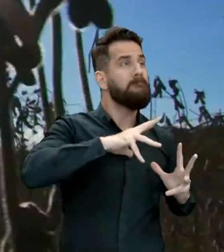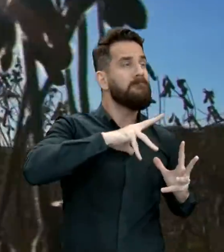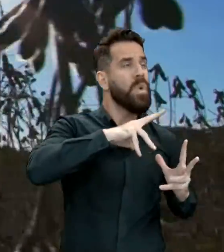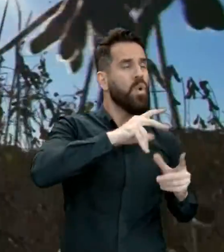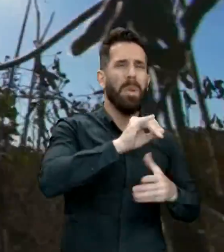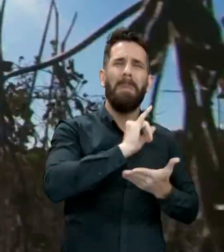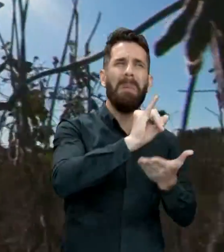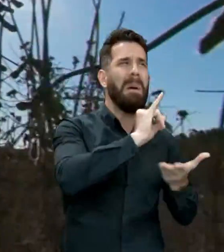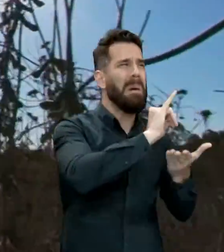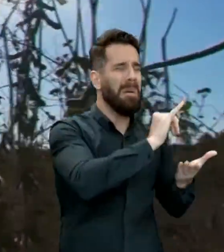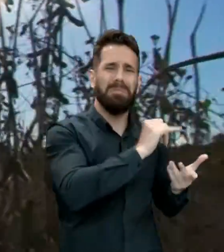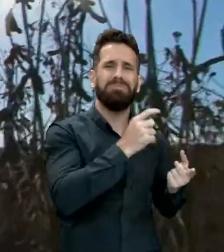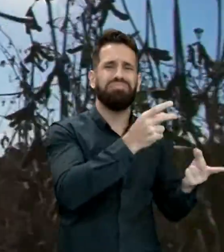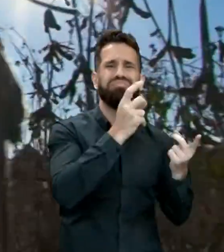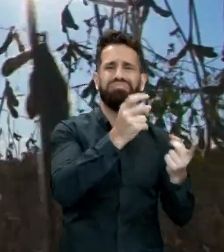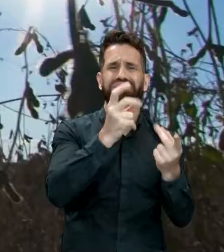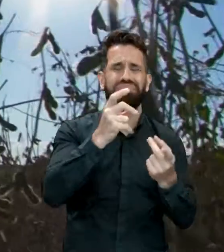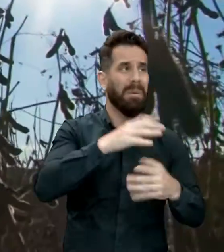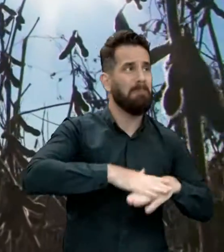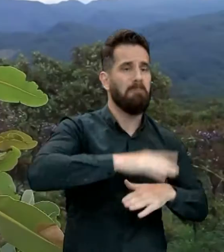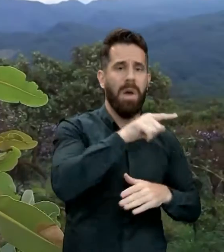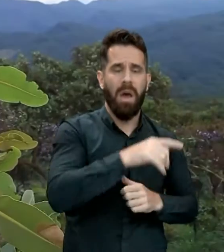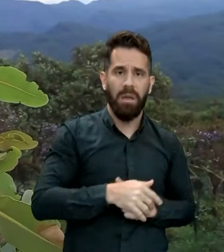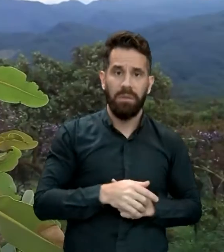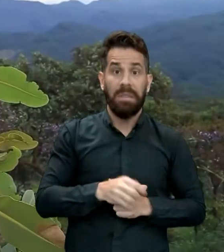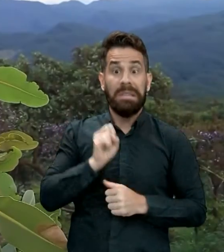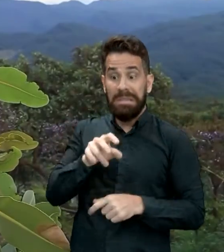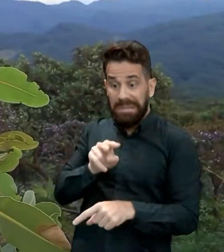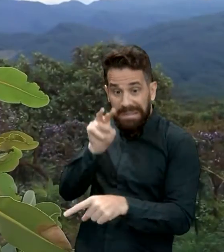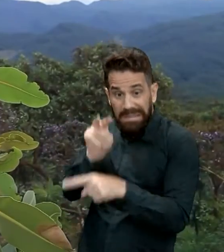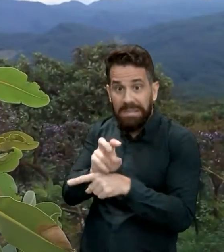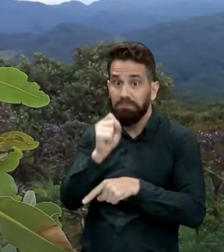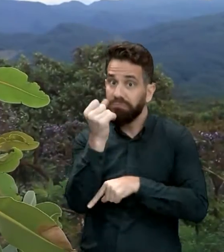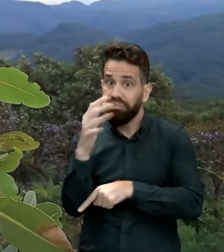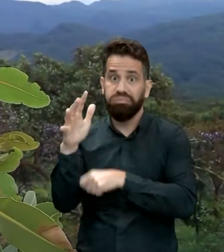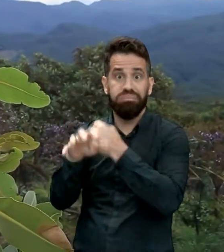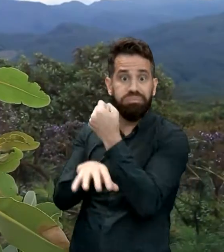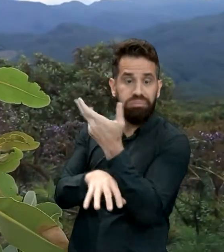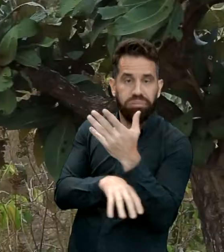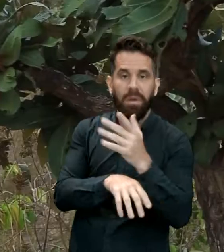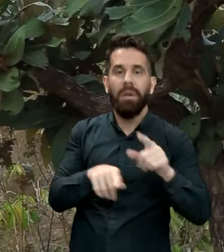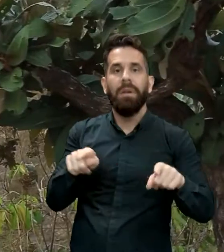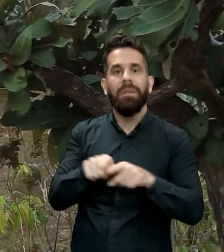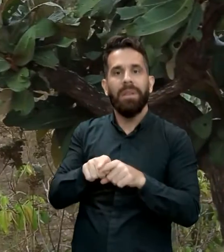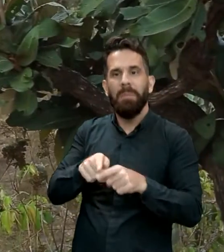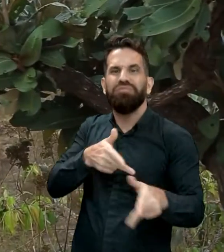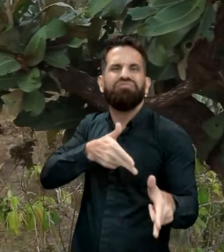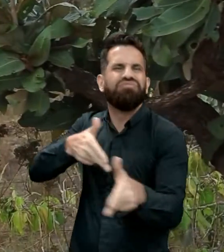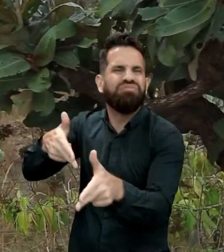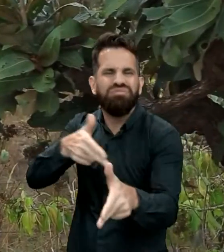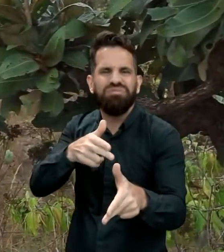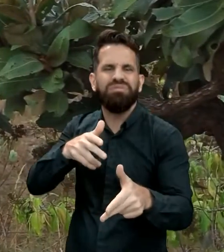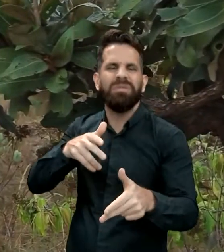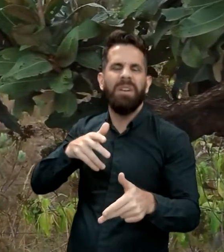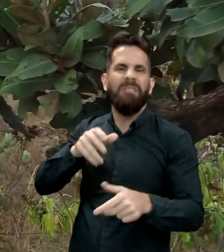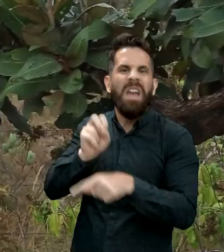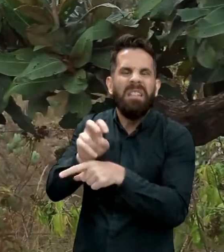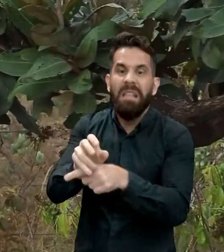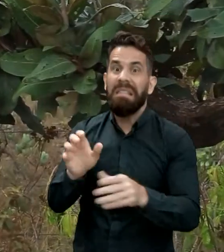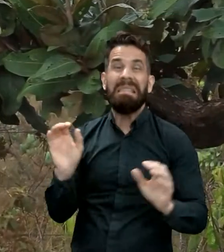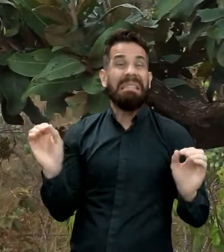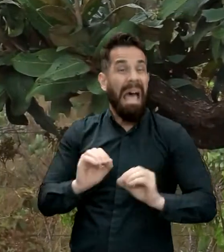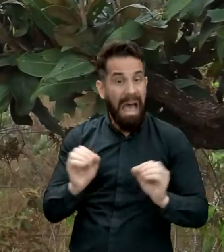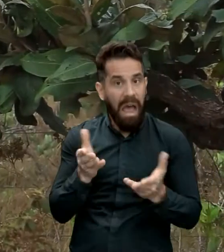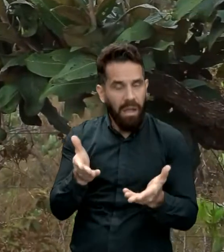você mantém as áreas de preservação permanente reserva legal protegidas e principalmente sem agrotóxico a intensidade